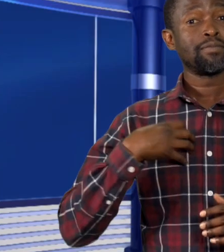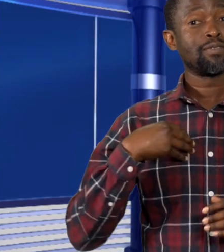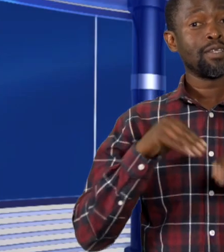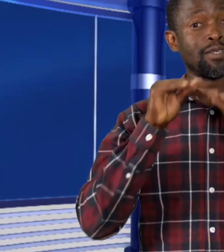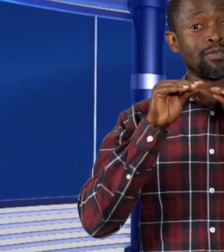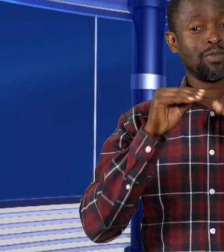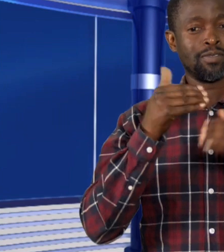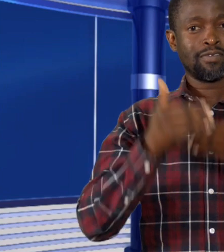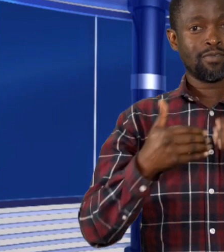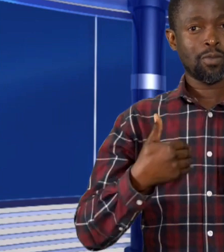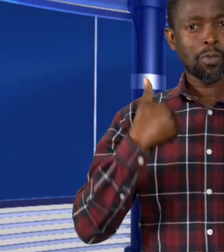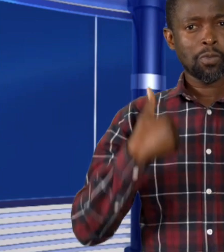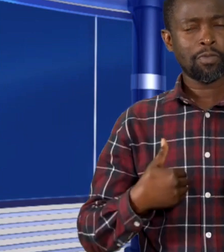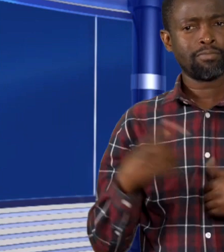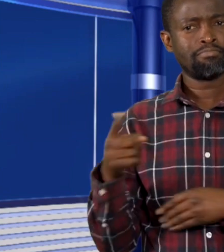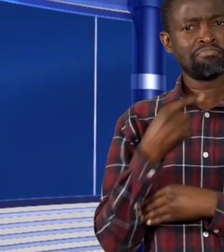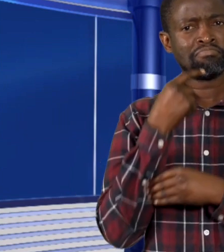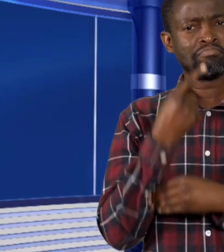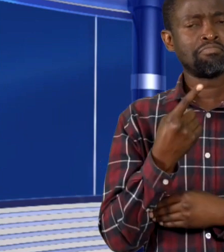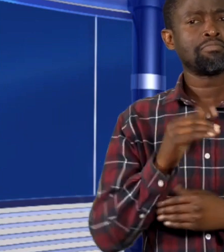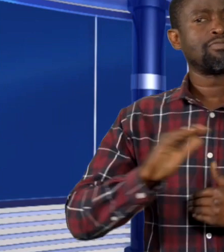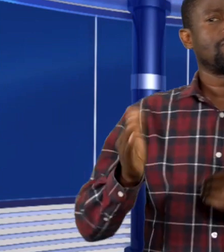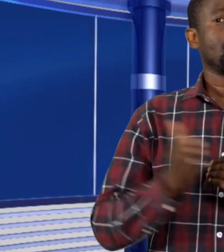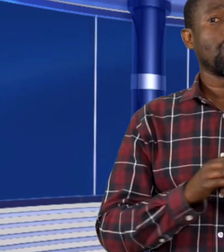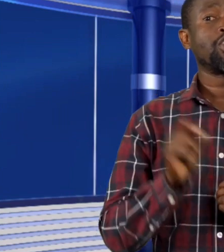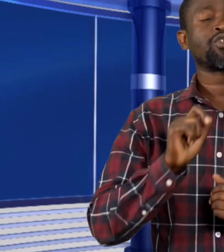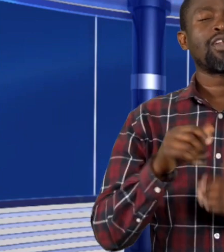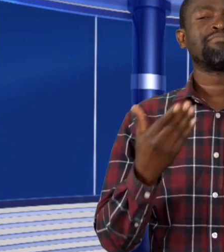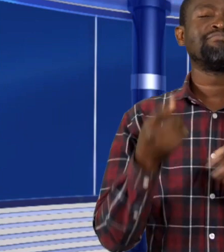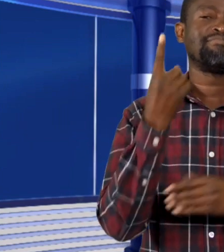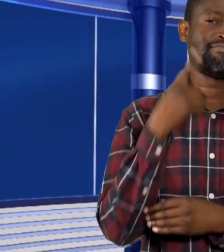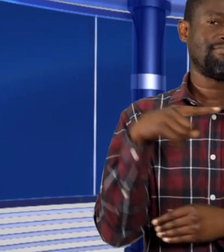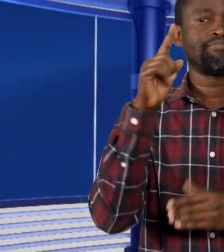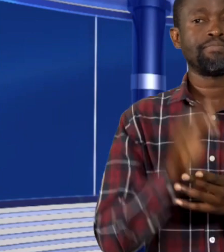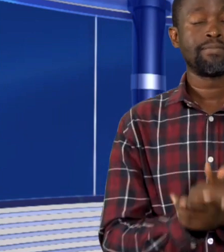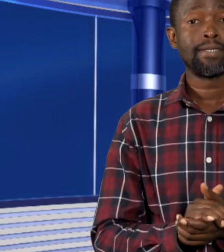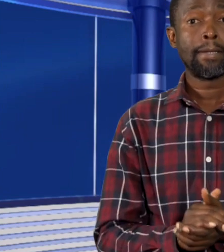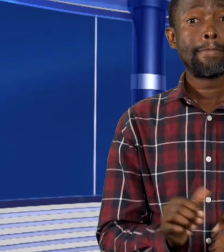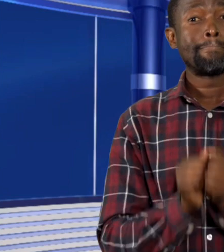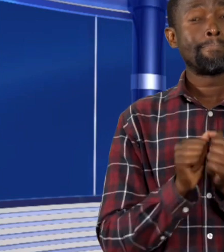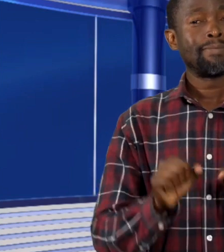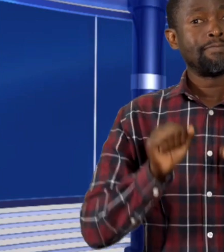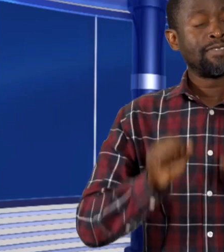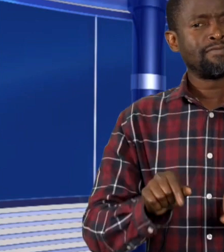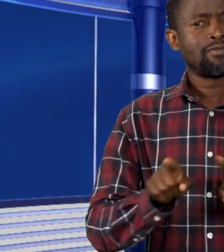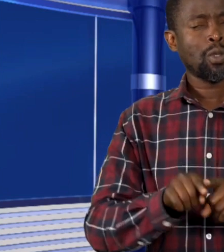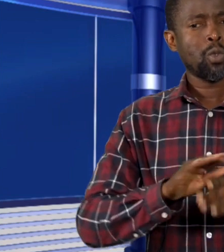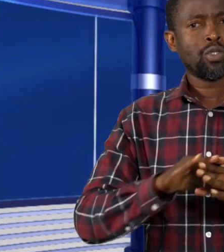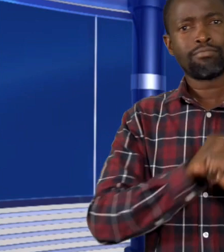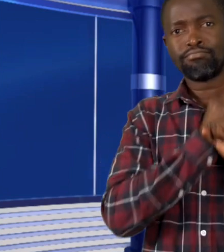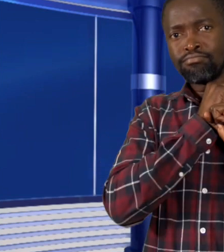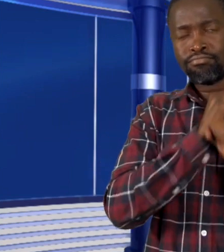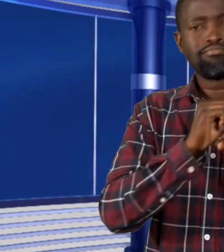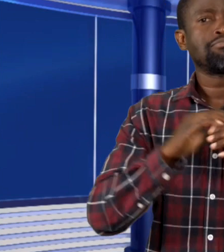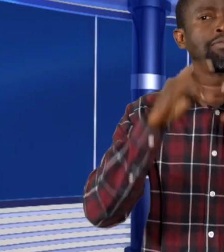sobre a educação, o regresso às aulas é iminente, porém as medidas de prevenção devem ser